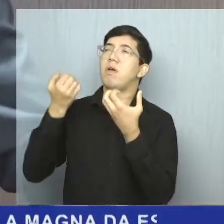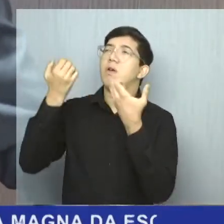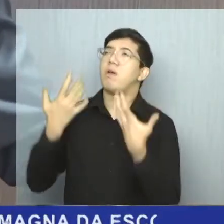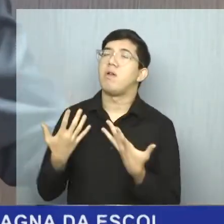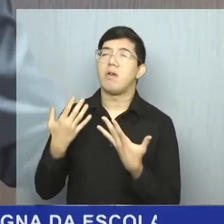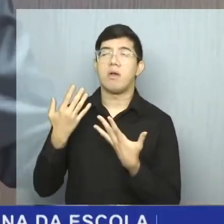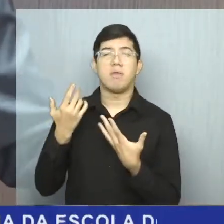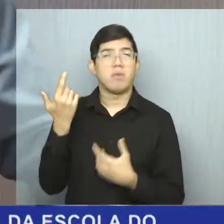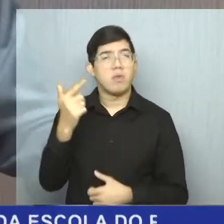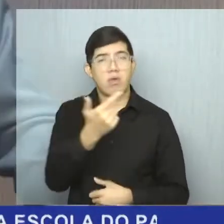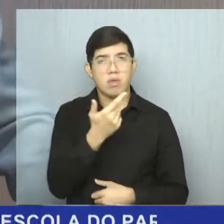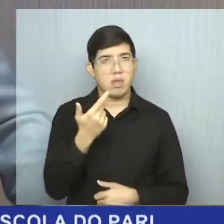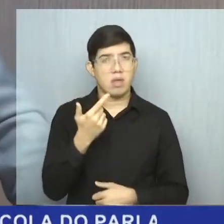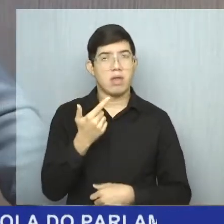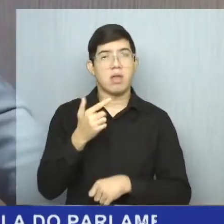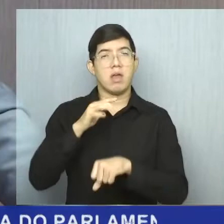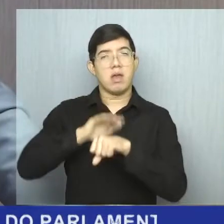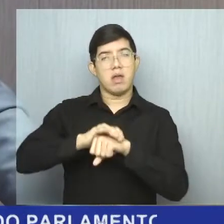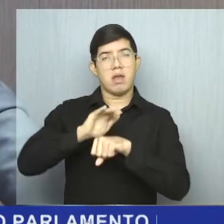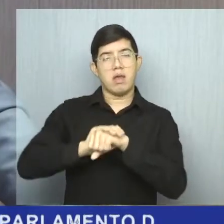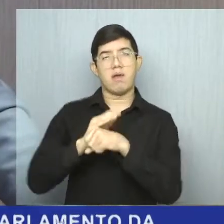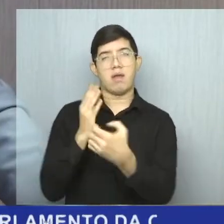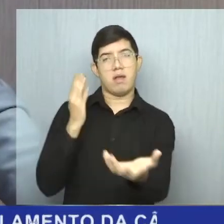do Executivo ao suborno